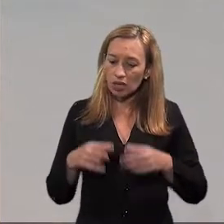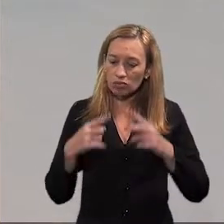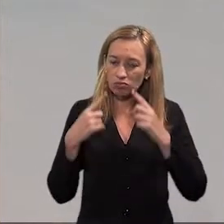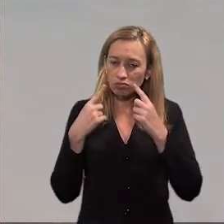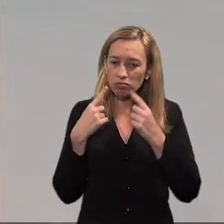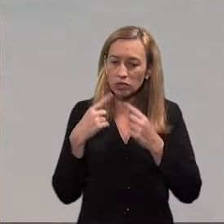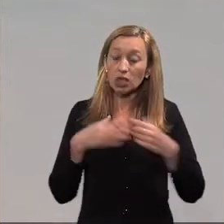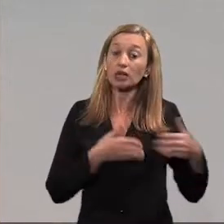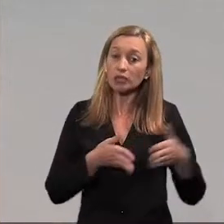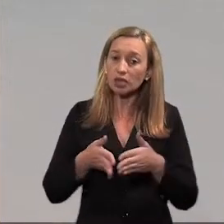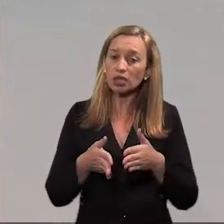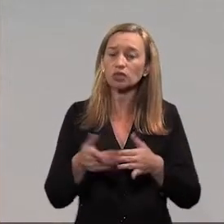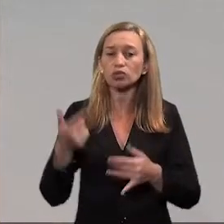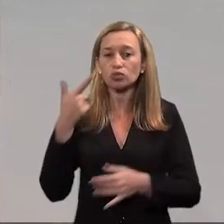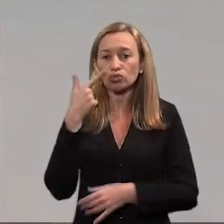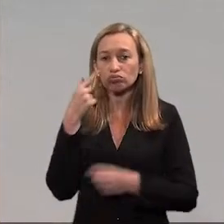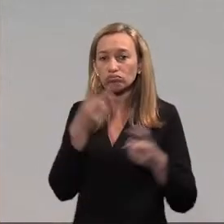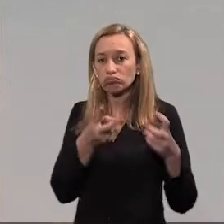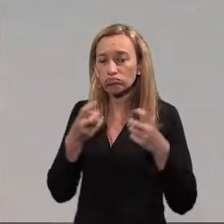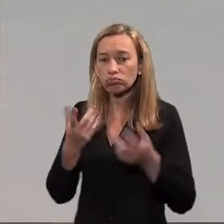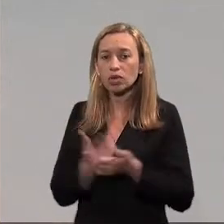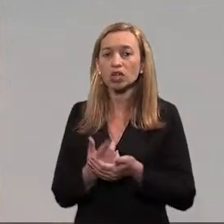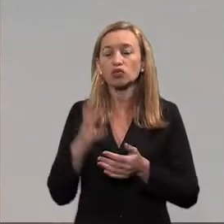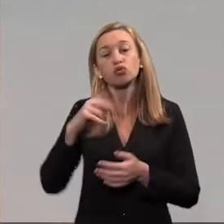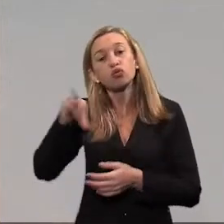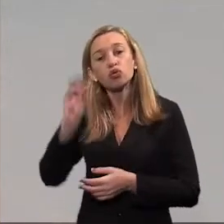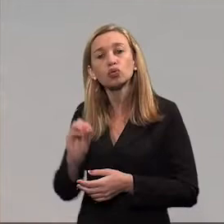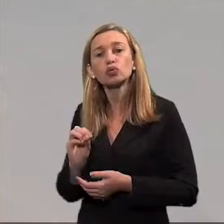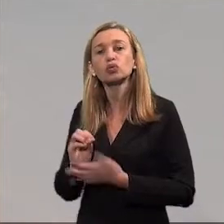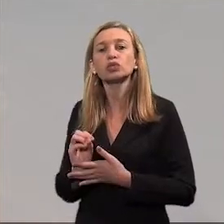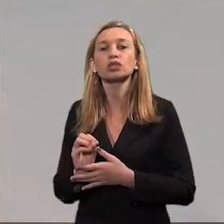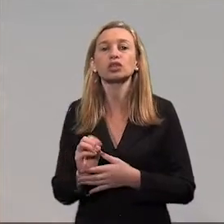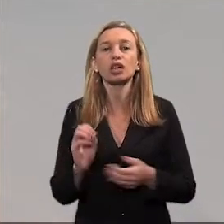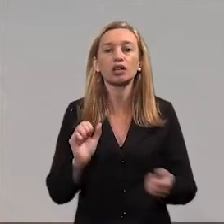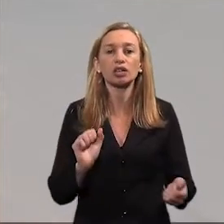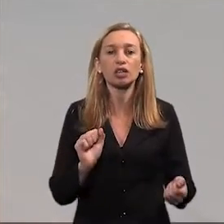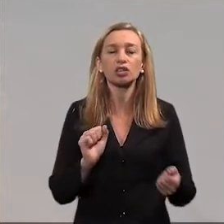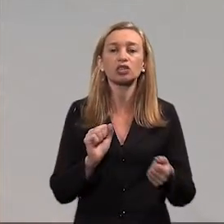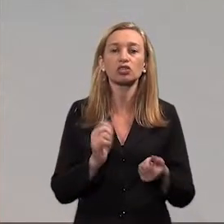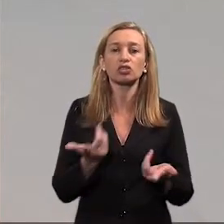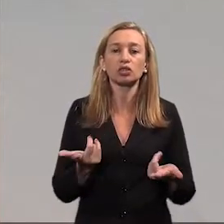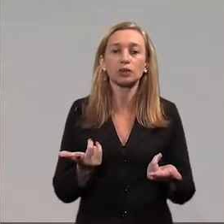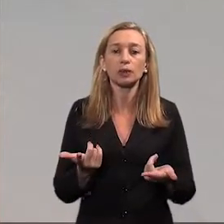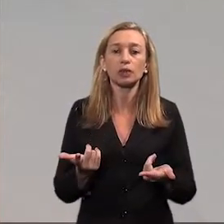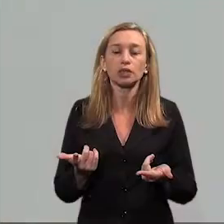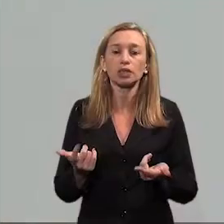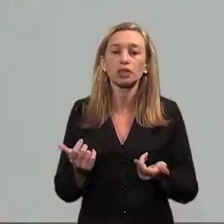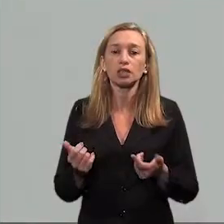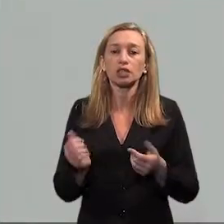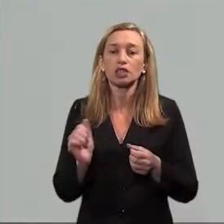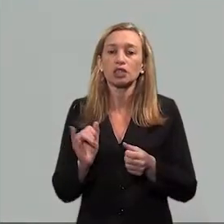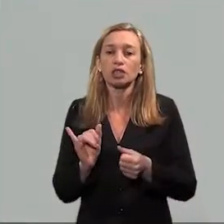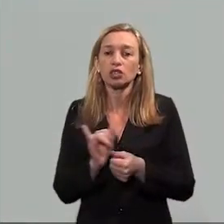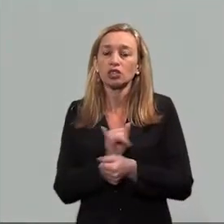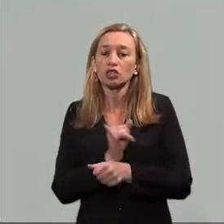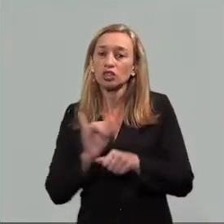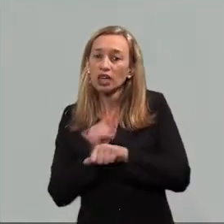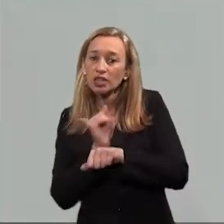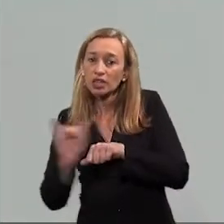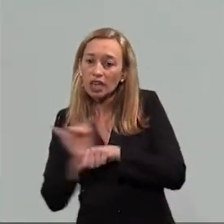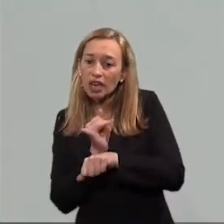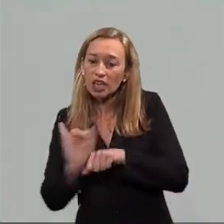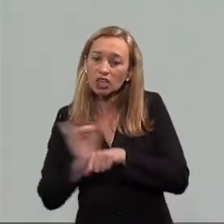lógica desses fundos que são fundos que acabam participando de uma dinâmica de